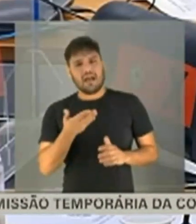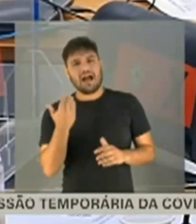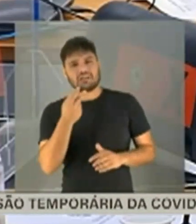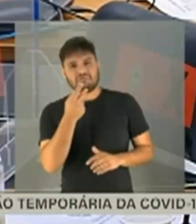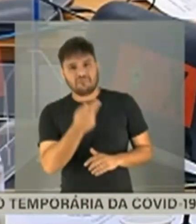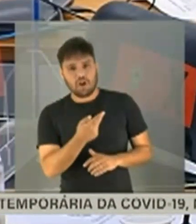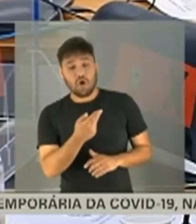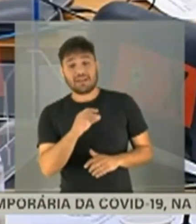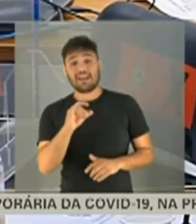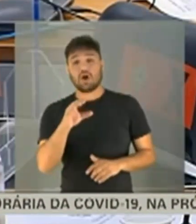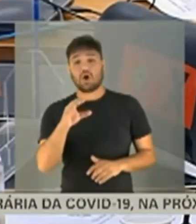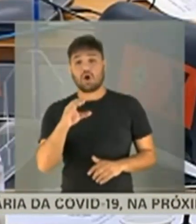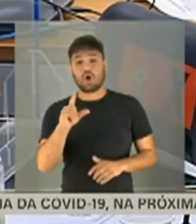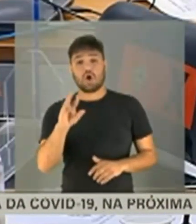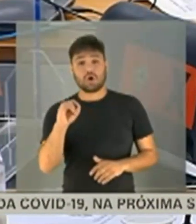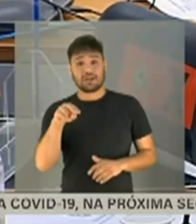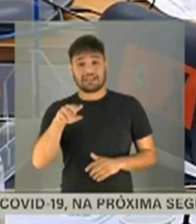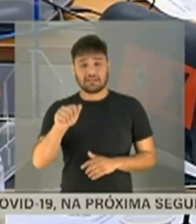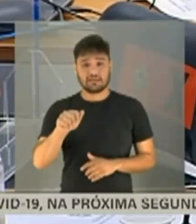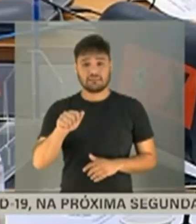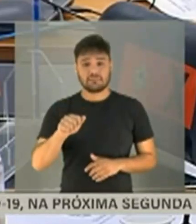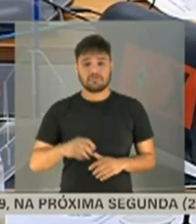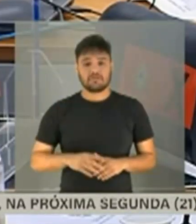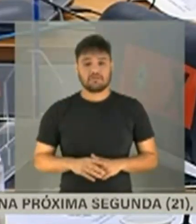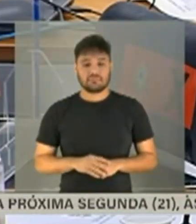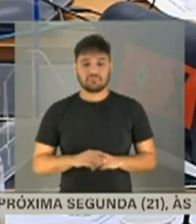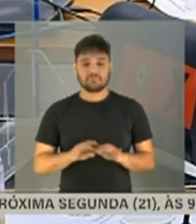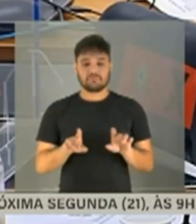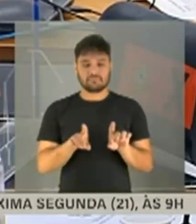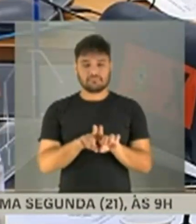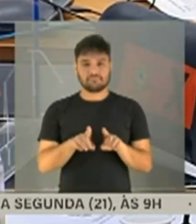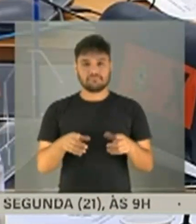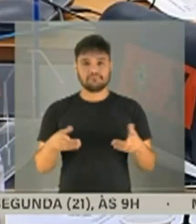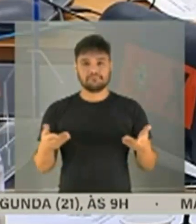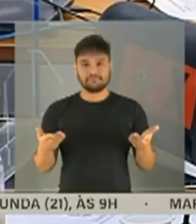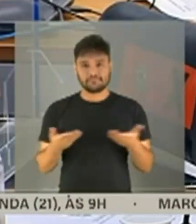já falaram que hidroxicloroquina não produz arritmias. Eu queria só